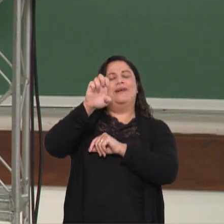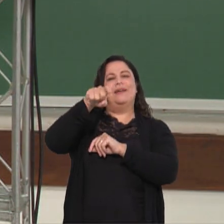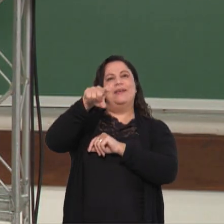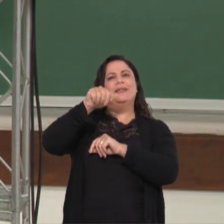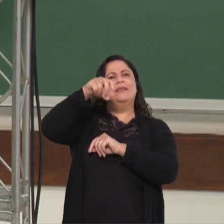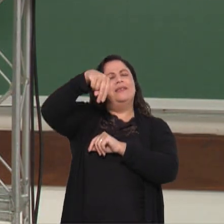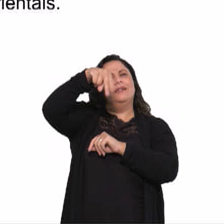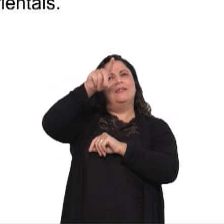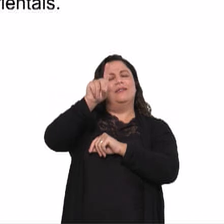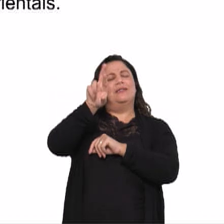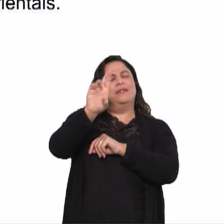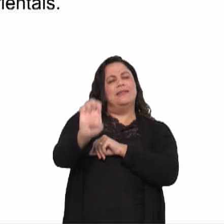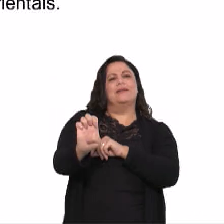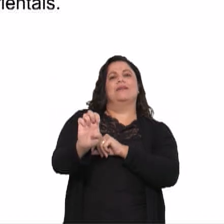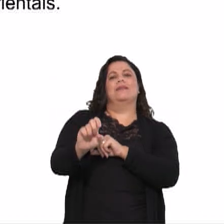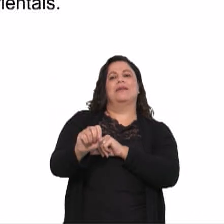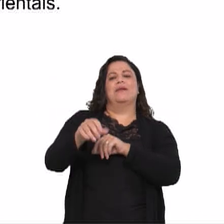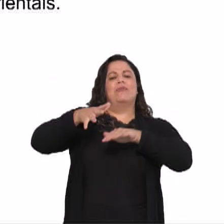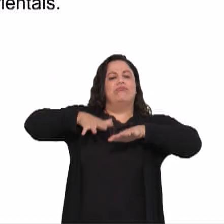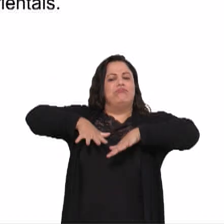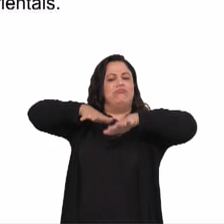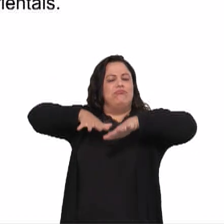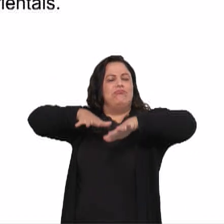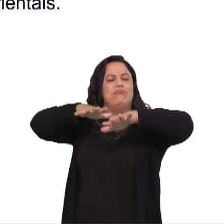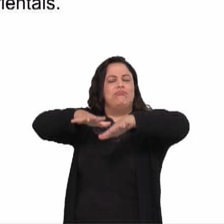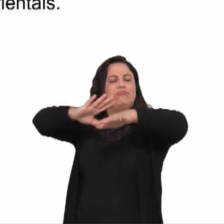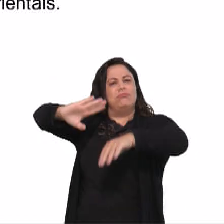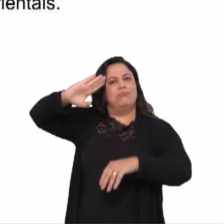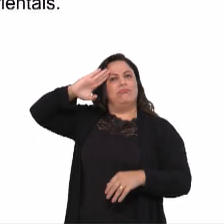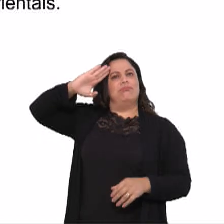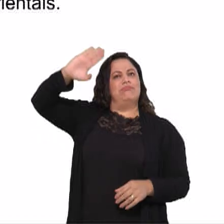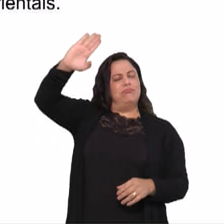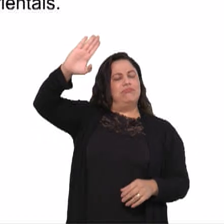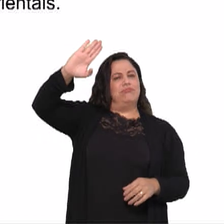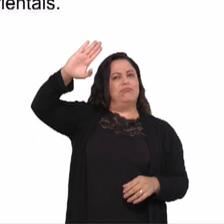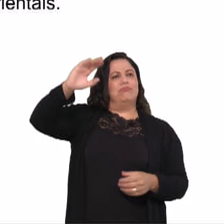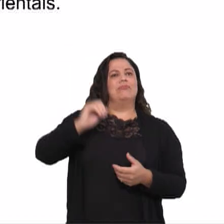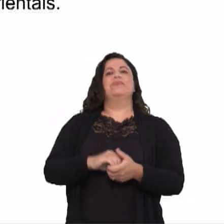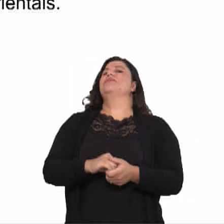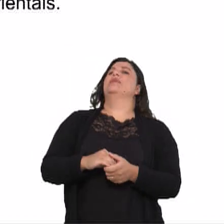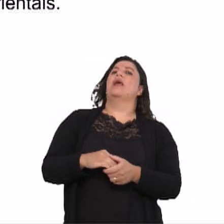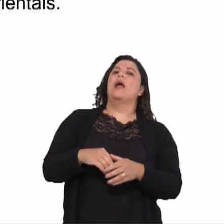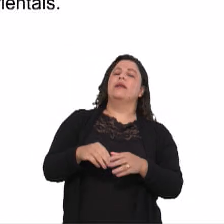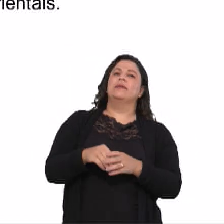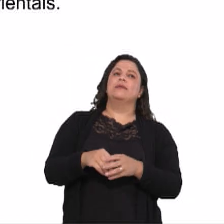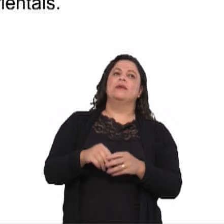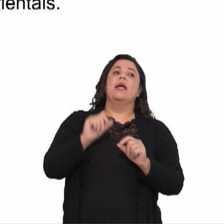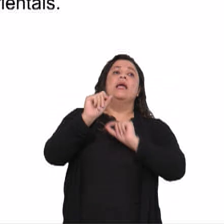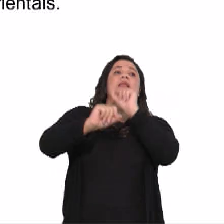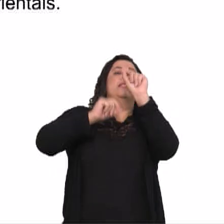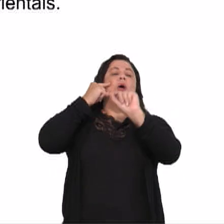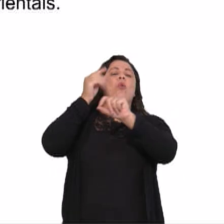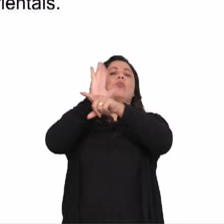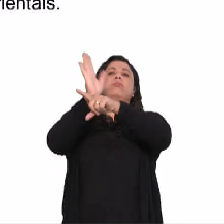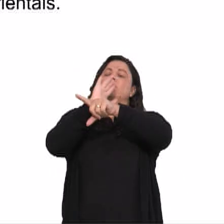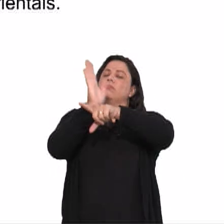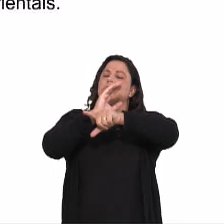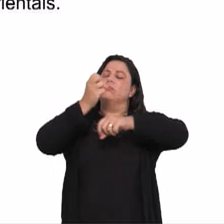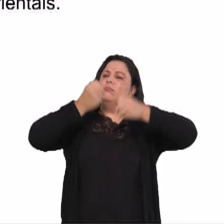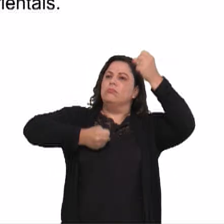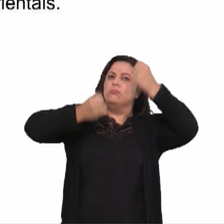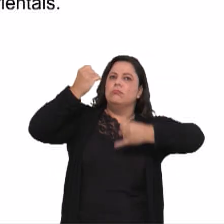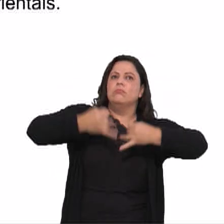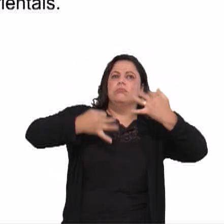tá? Então o filme Alexandre representou a vida do famoso imperador da Macedônia, que constituía um grande império, incluindo a